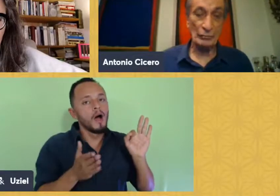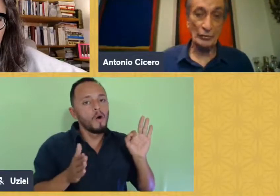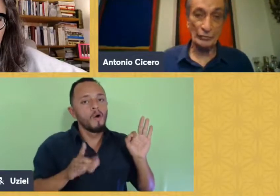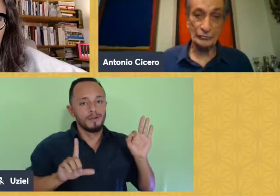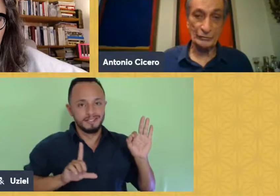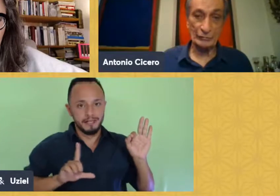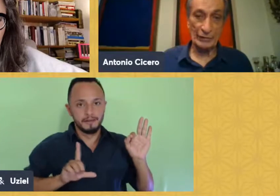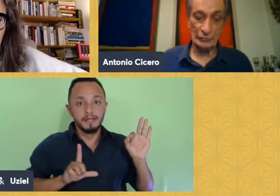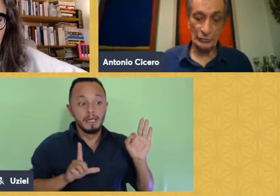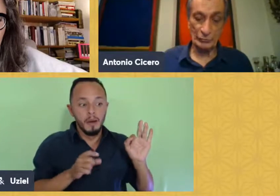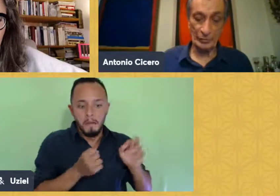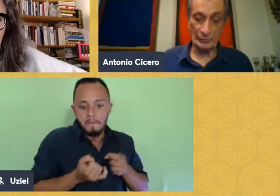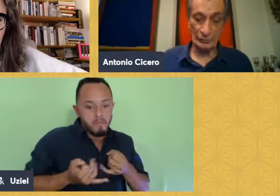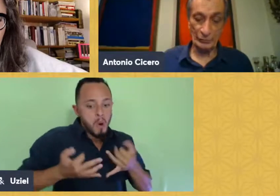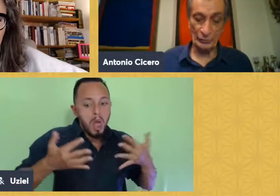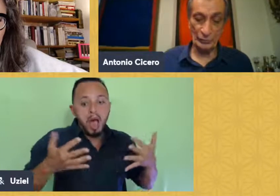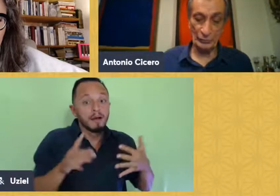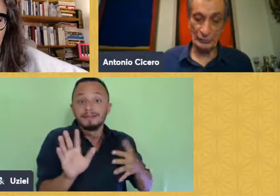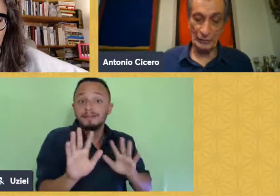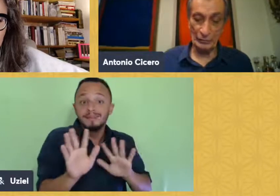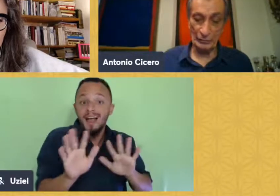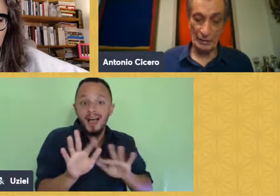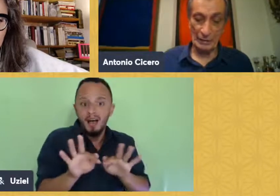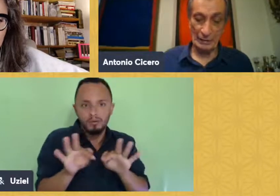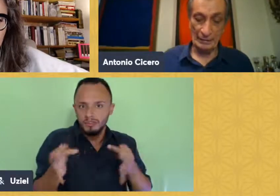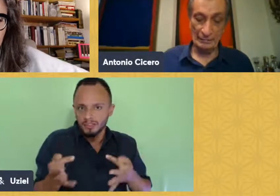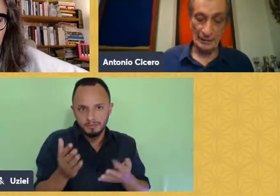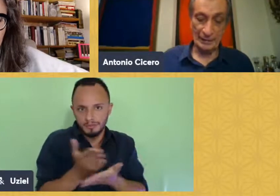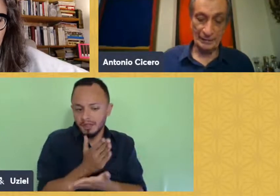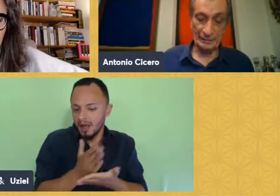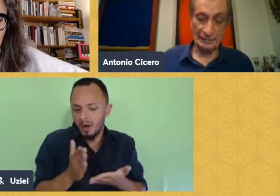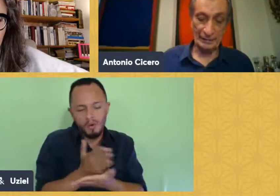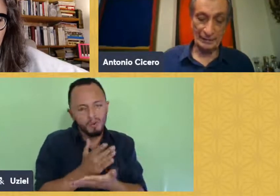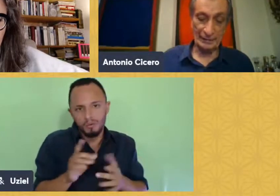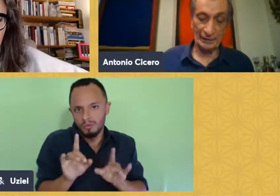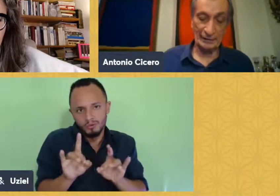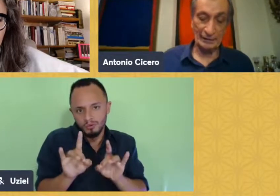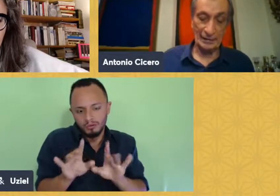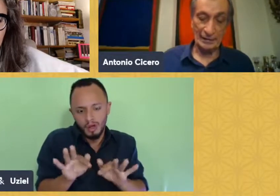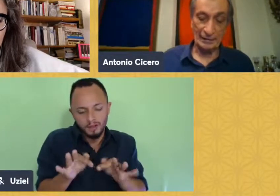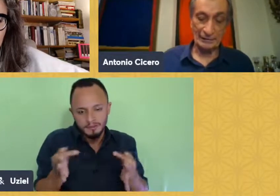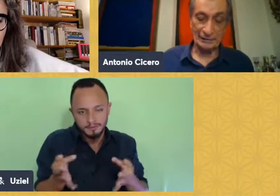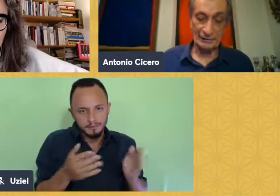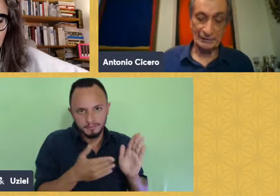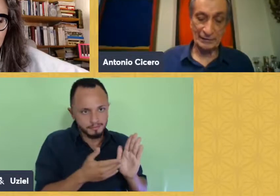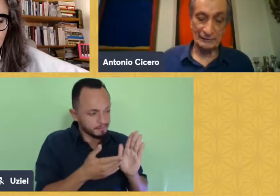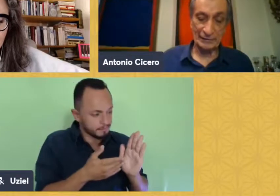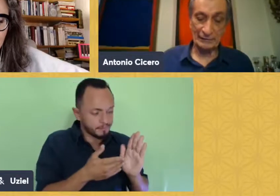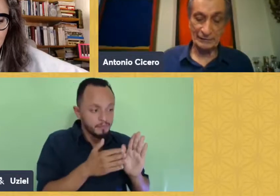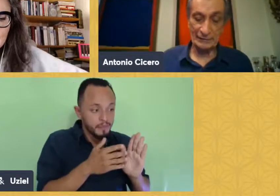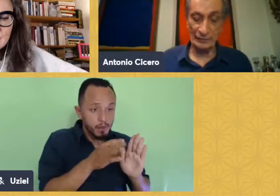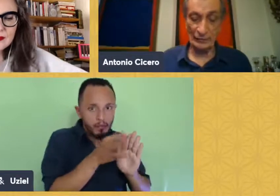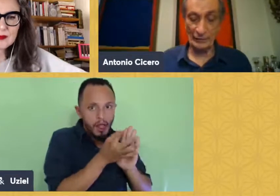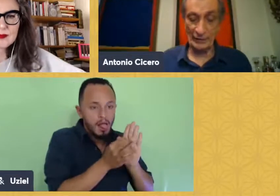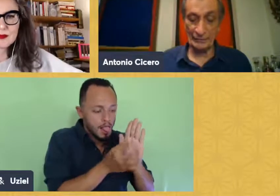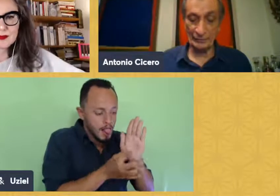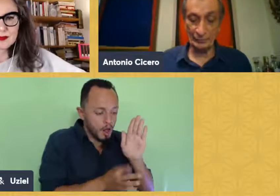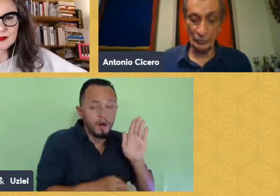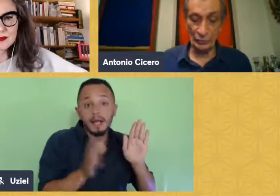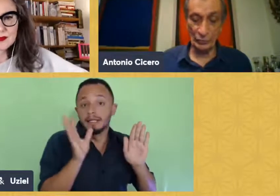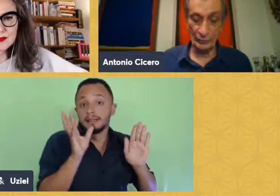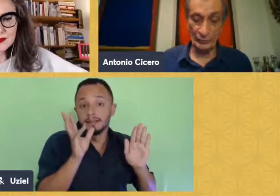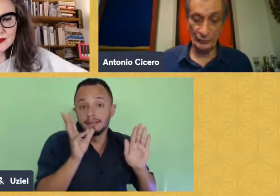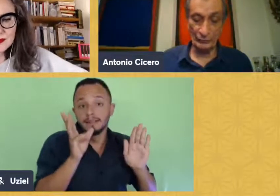Não são muitos, não tem muitos poemas muito longos, não. Mas esses, às vezes, demoram mais